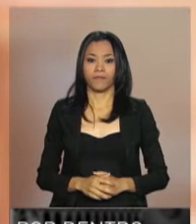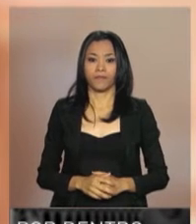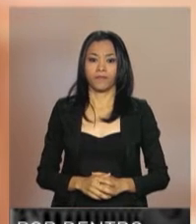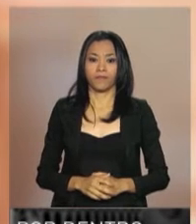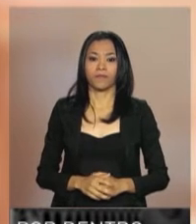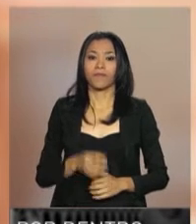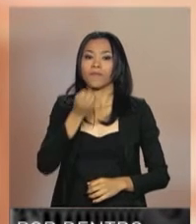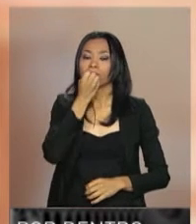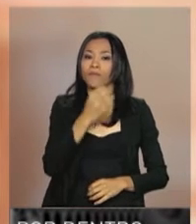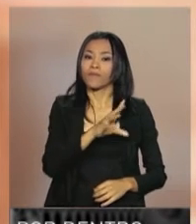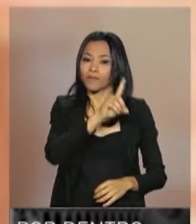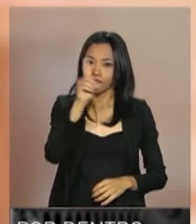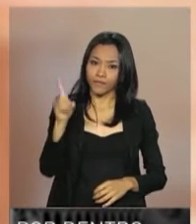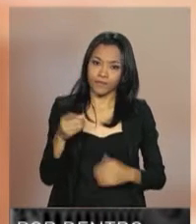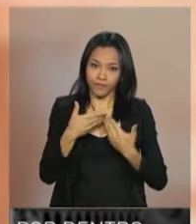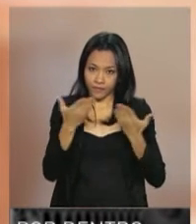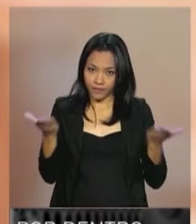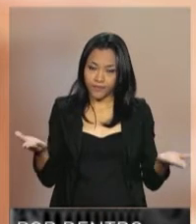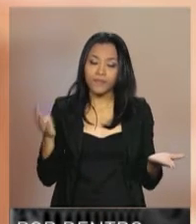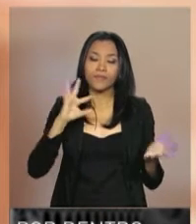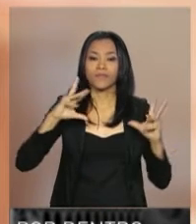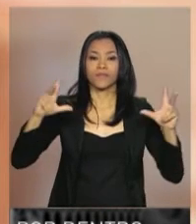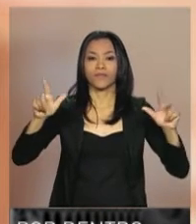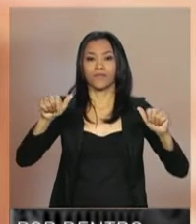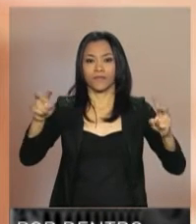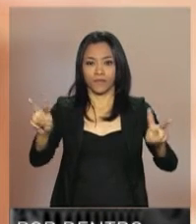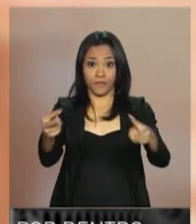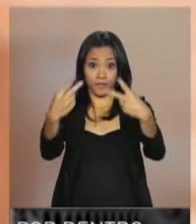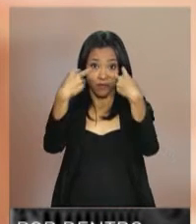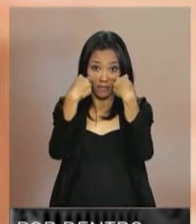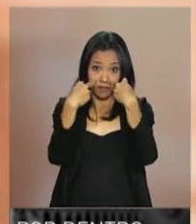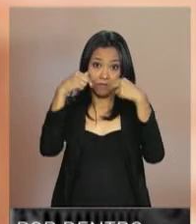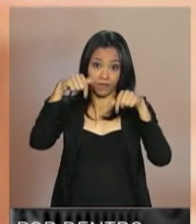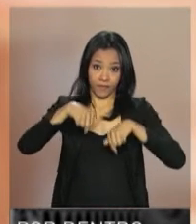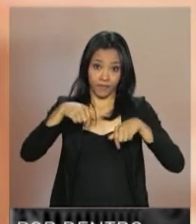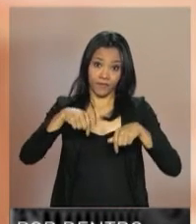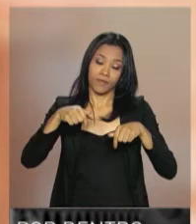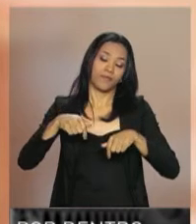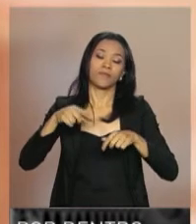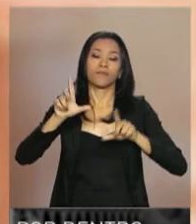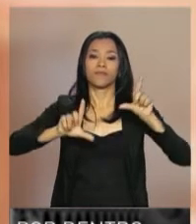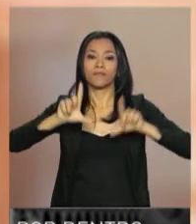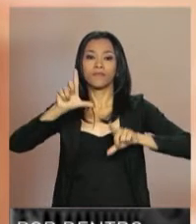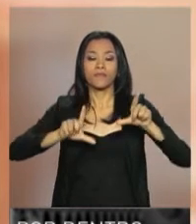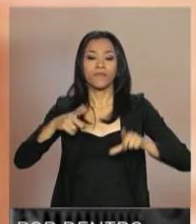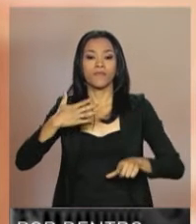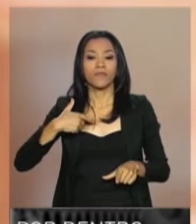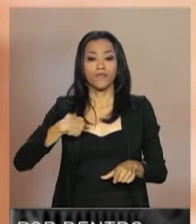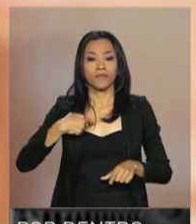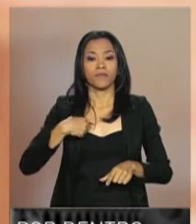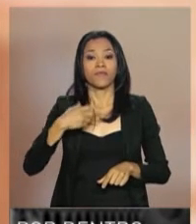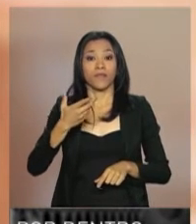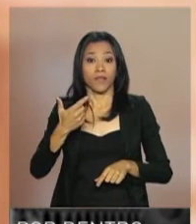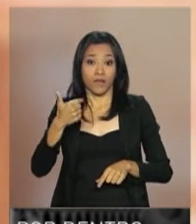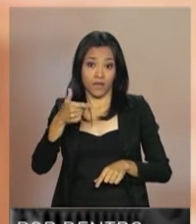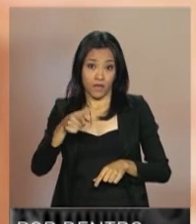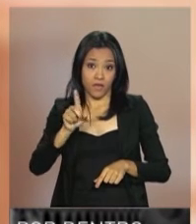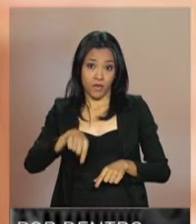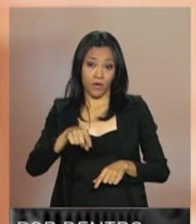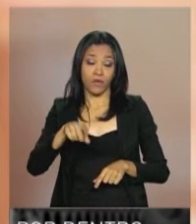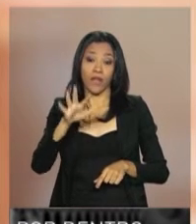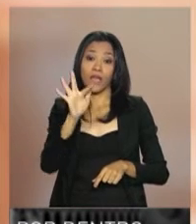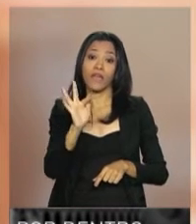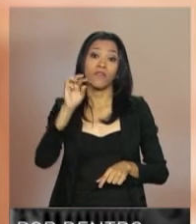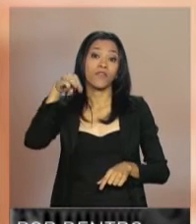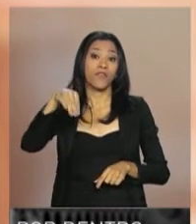ronaldo nogueira com deus ouvintes telespectadores do programa por dentro do governo eu sou estou nem aí está uma câmera fm